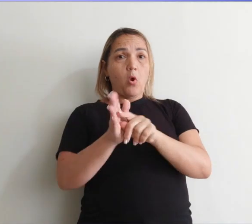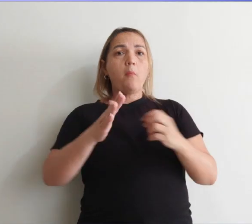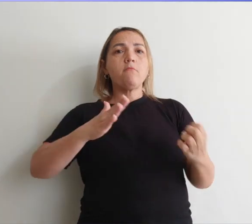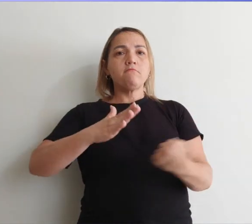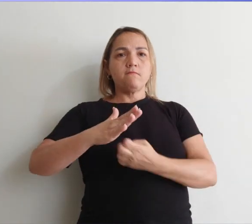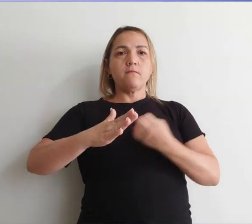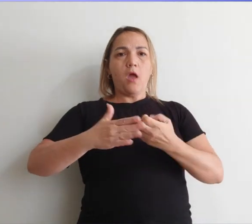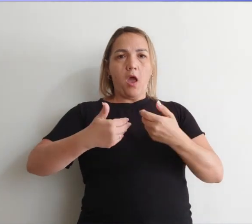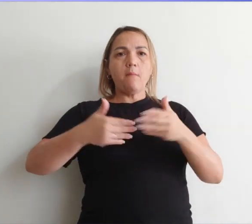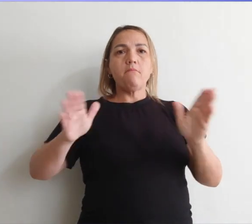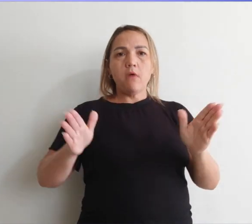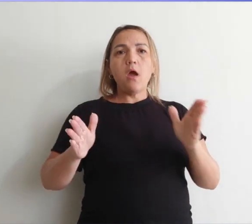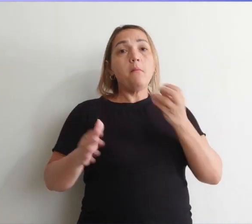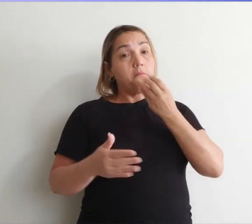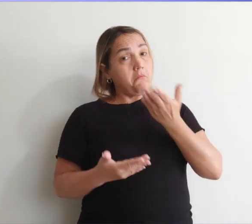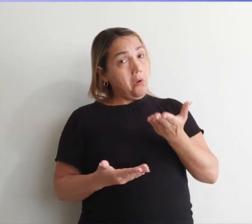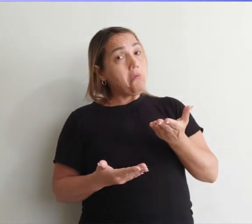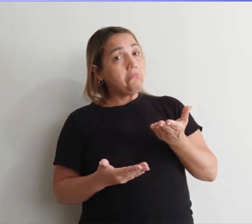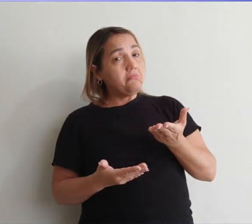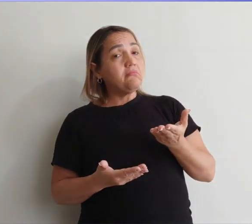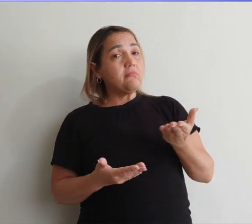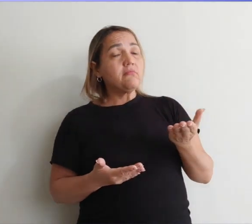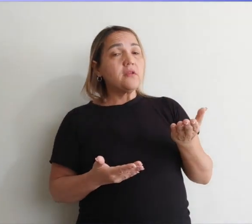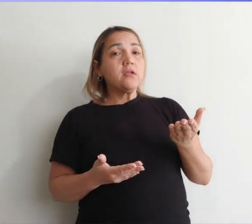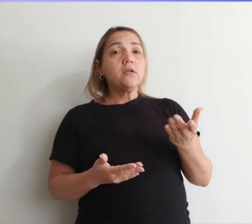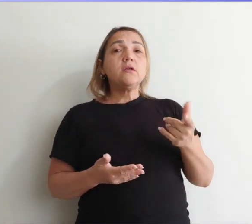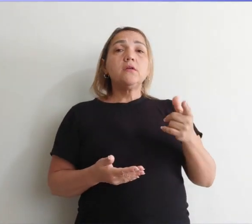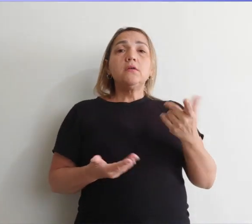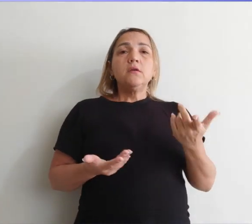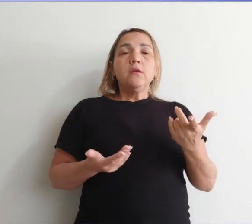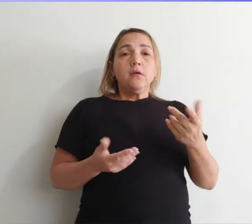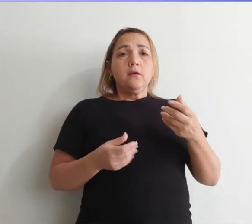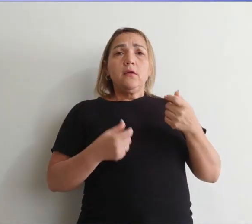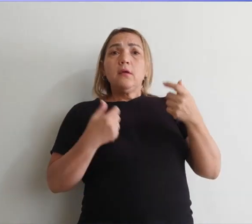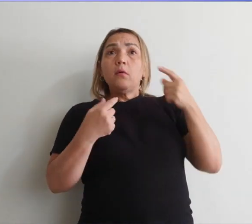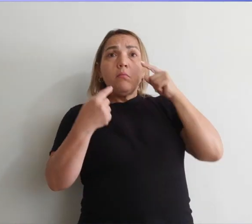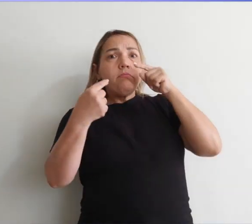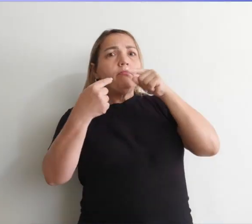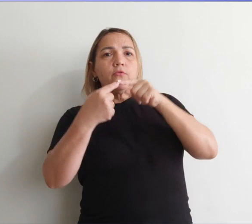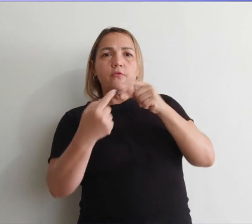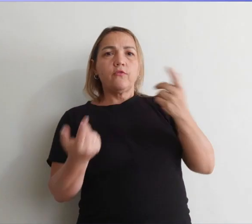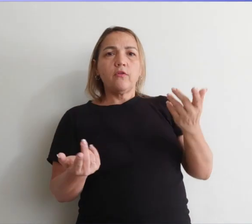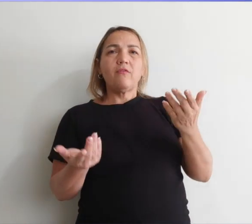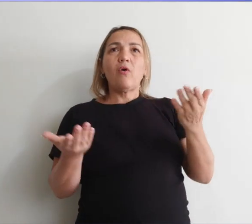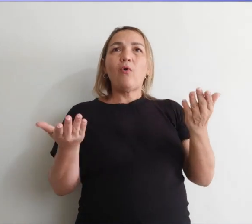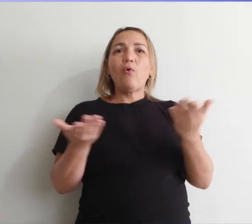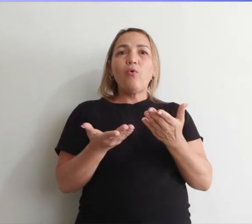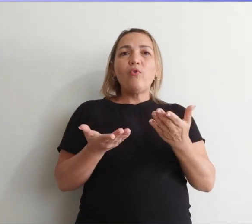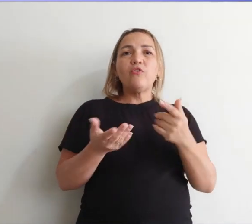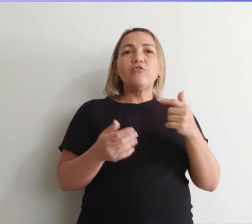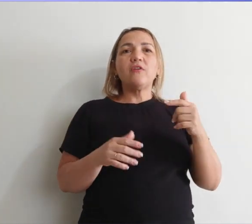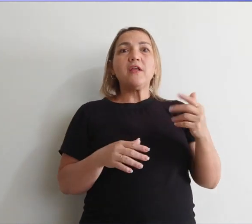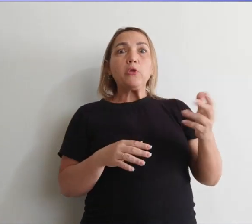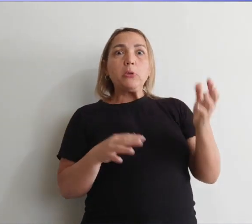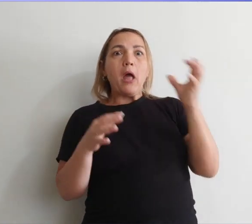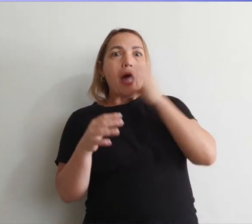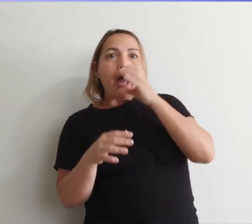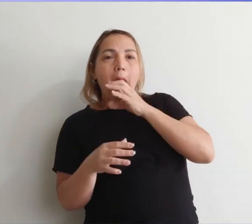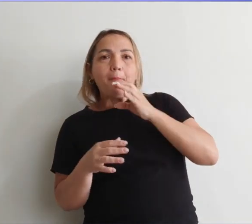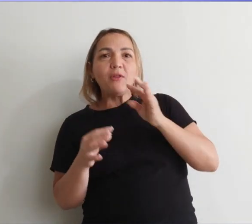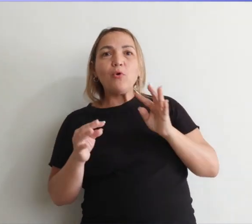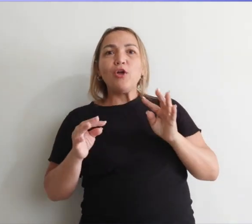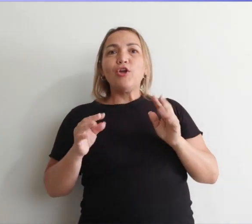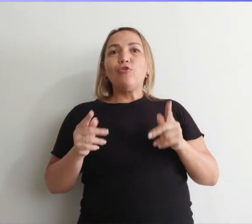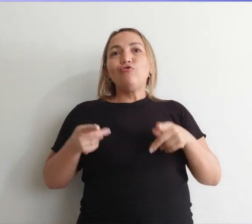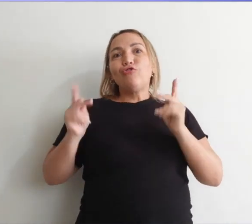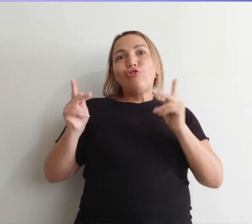para esse mecanismo. Que não tem como, né? A pessoa hoje em dia, não só TikTok, tudo rápido, né, 3 minutos